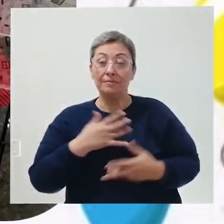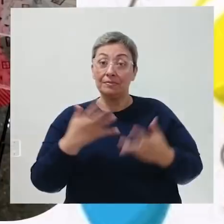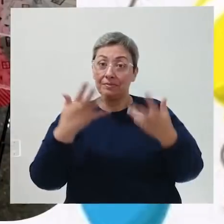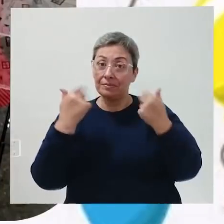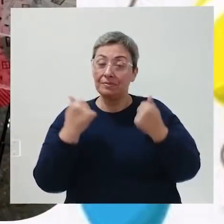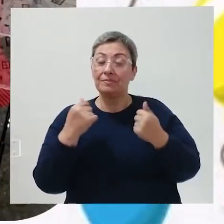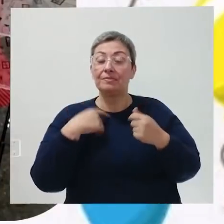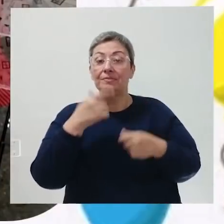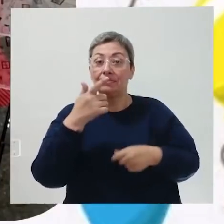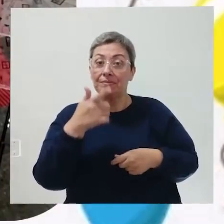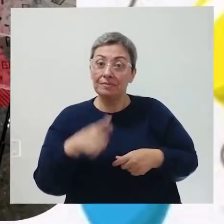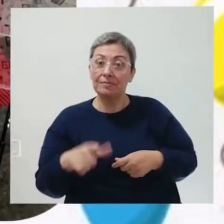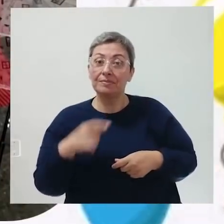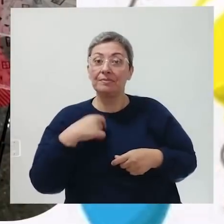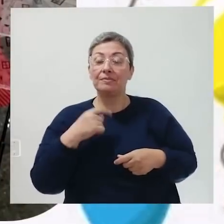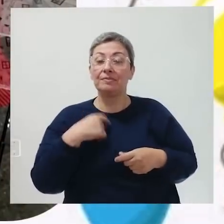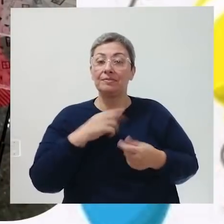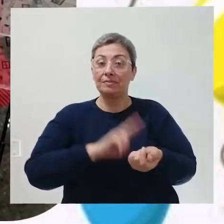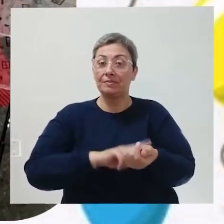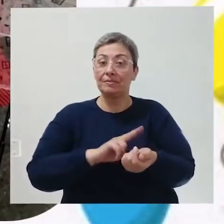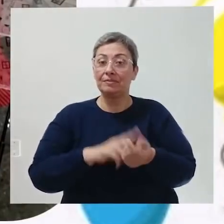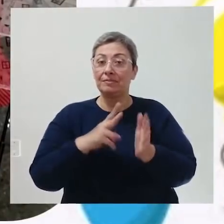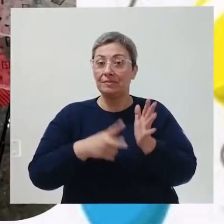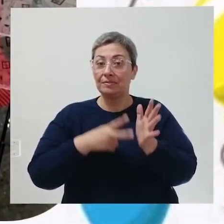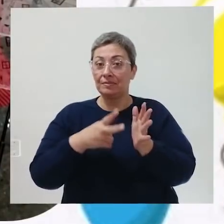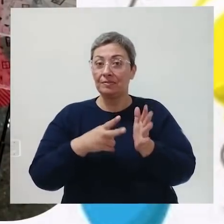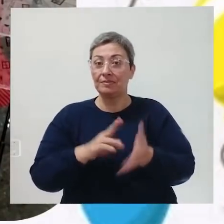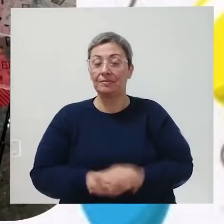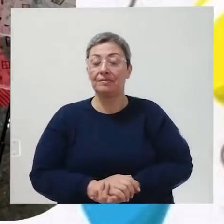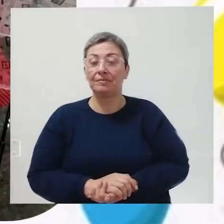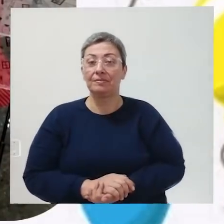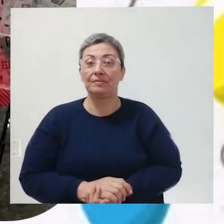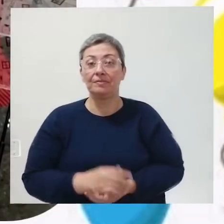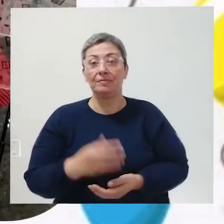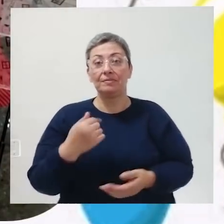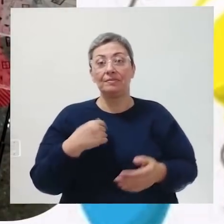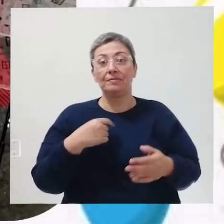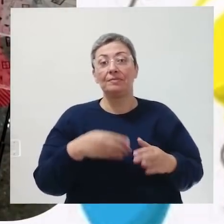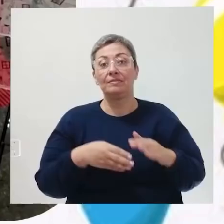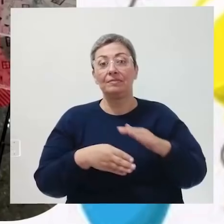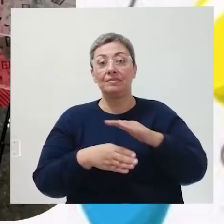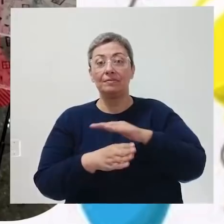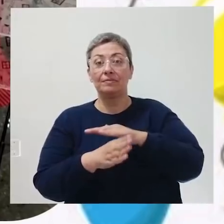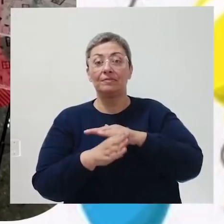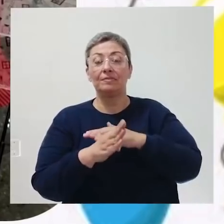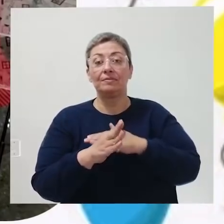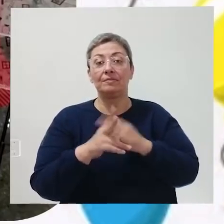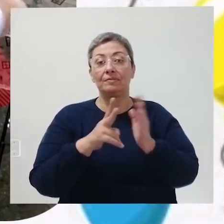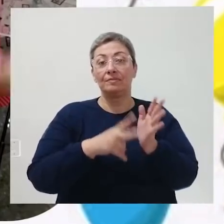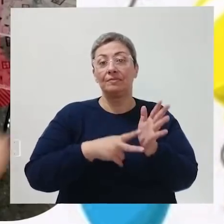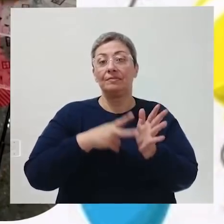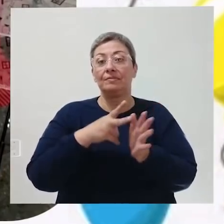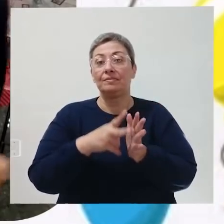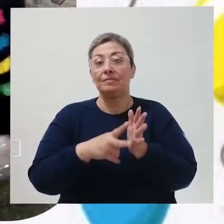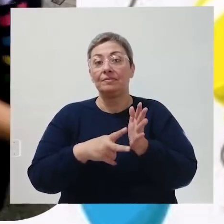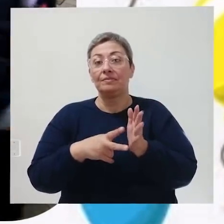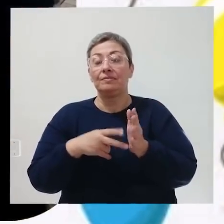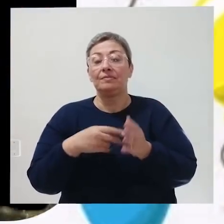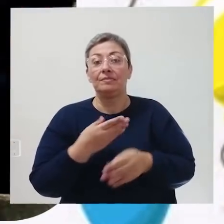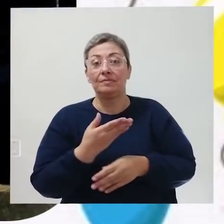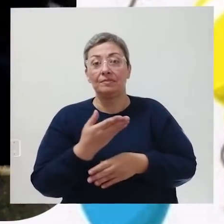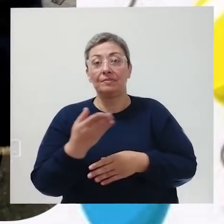gostando? Então vamos de novo nesse trem, vamos lá! Eu vou pegar